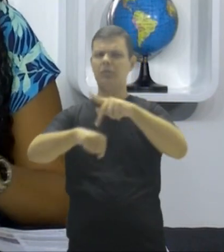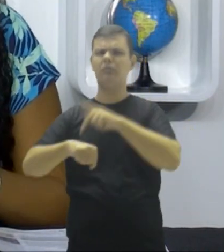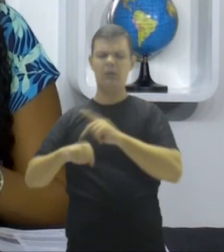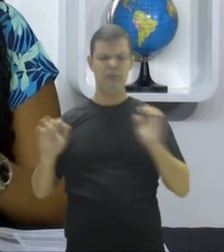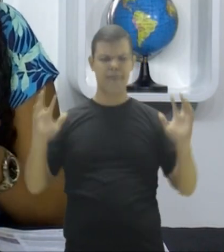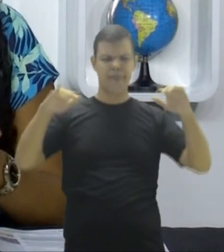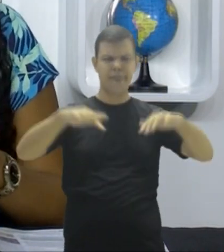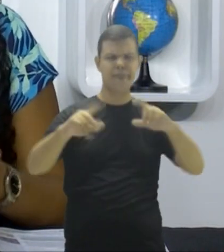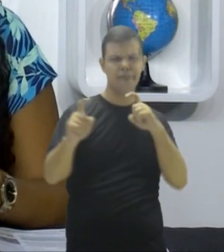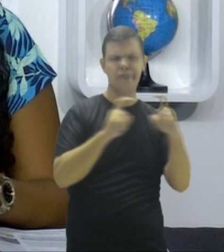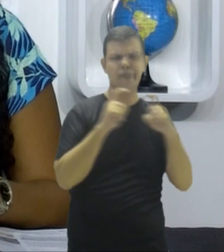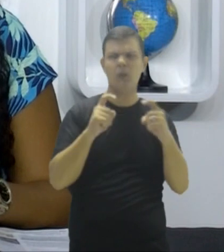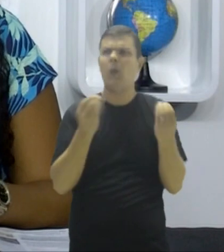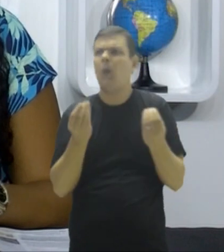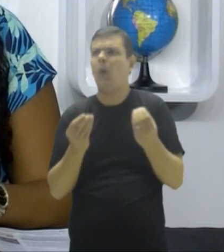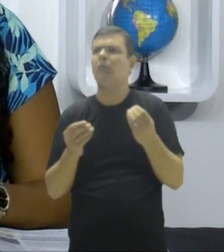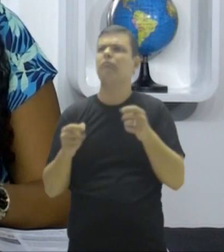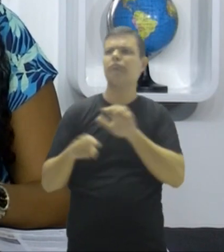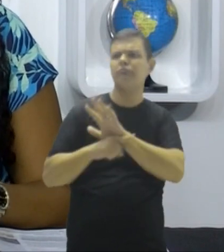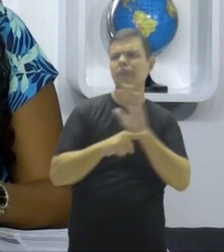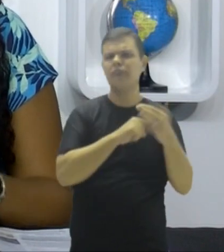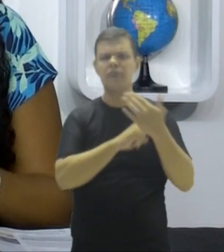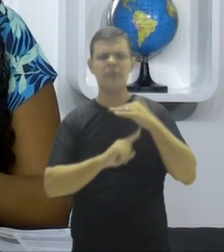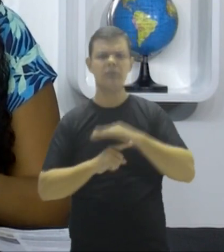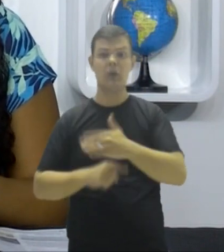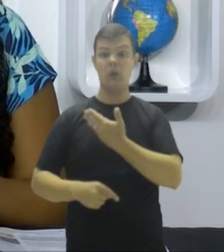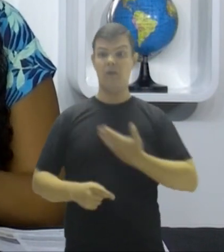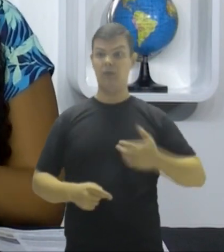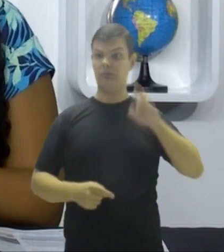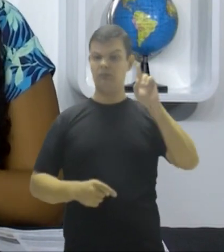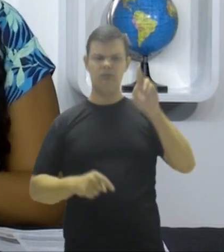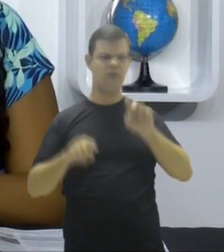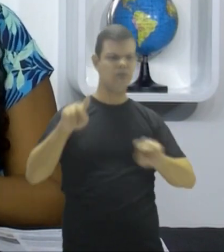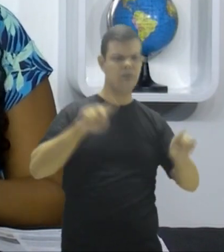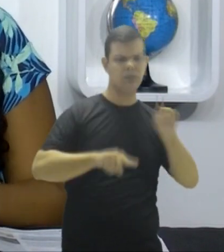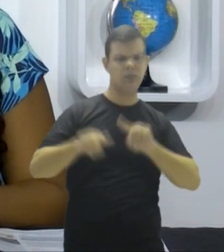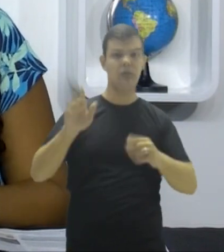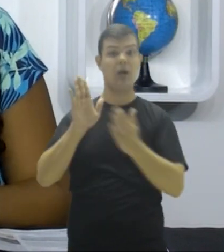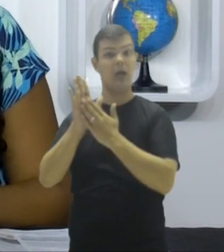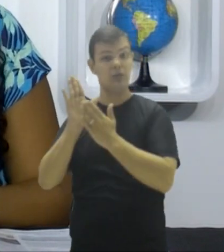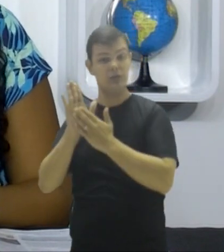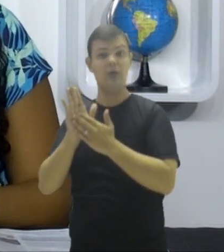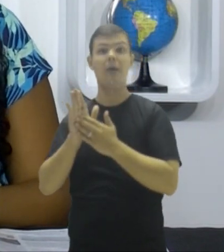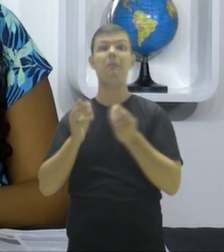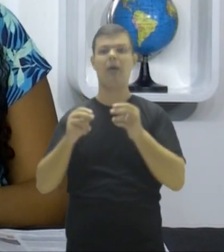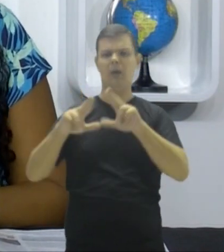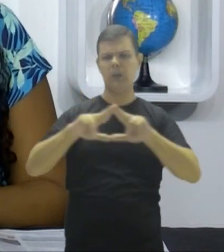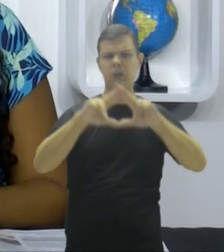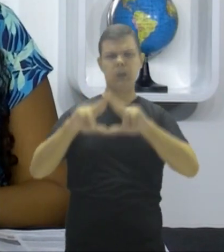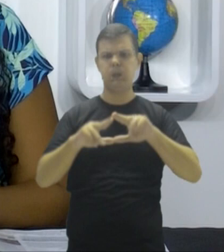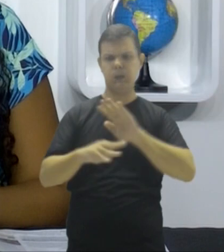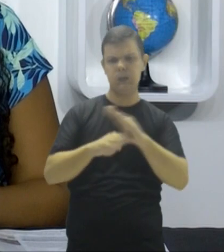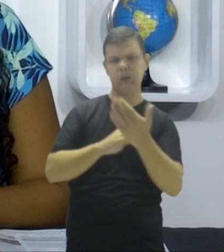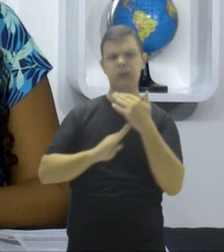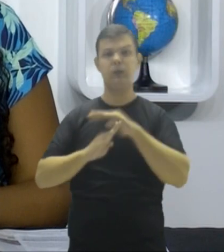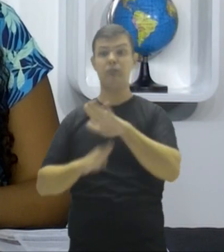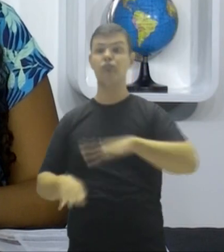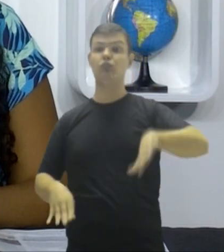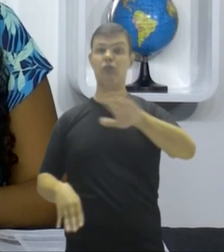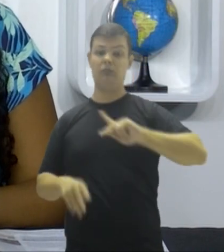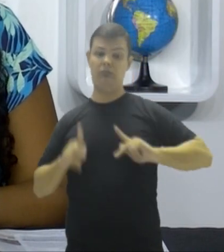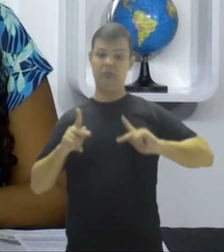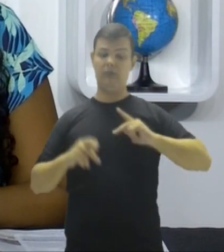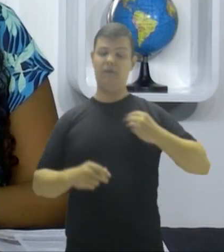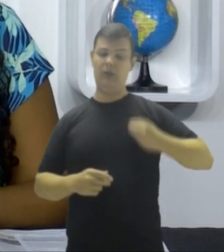reúnem para tratar medidas, políticas públicas, ações, para que garanta essa sustentabilidade e essa vida à